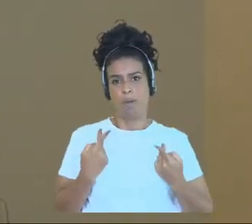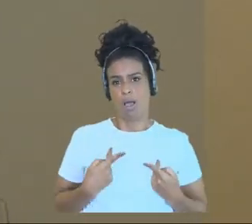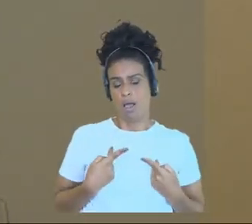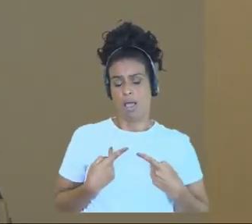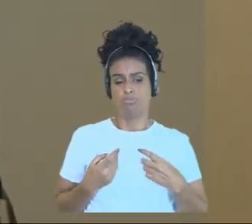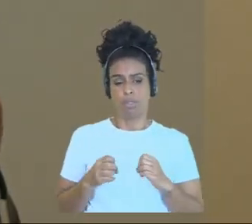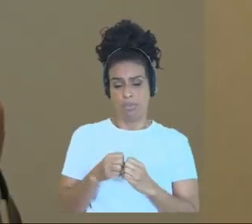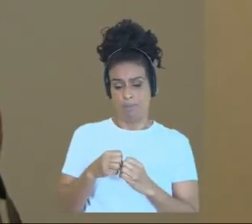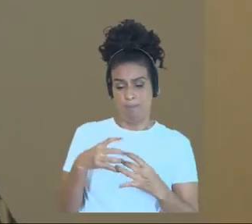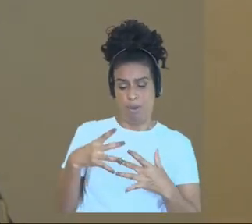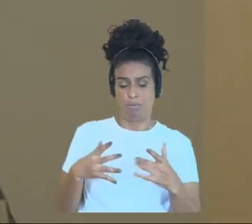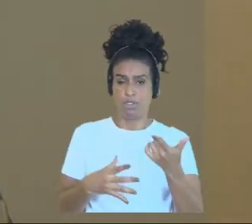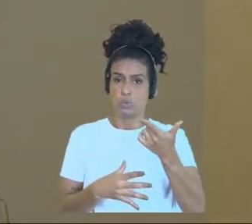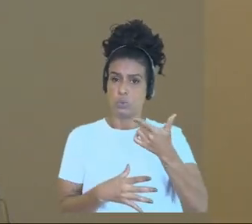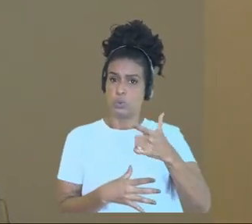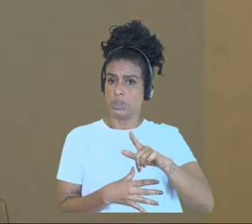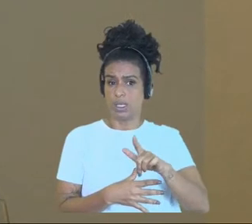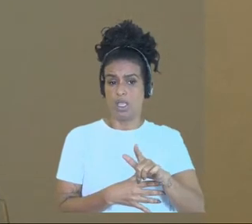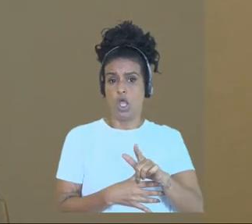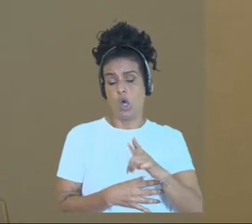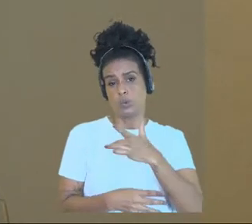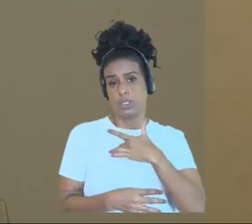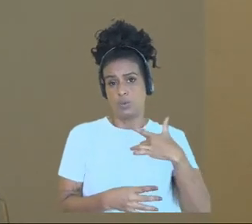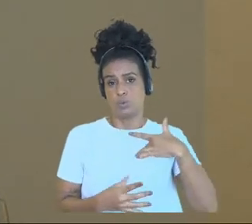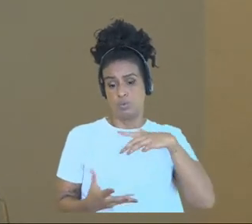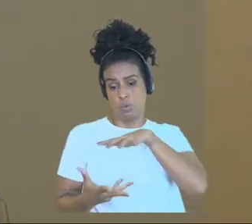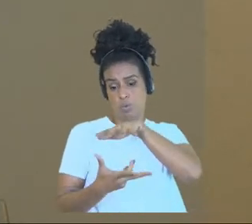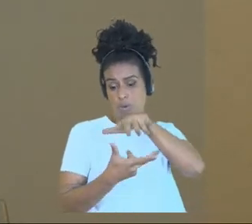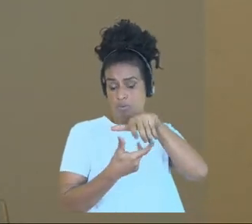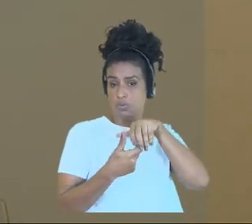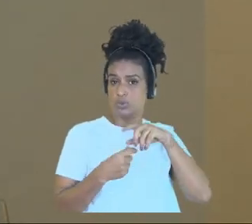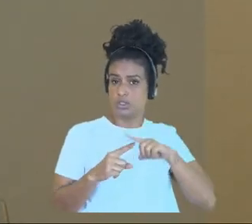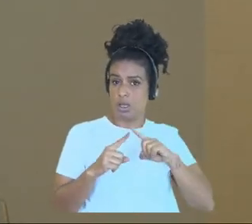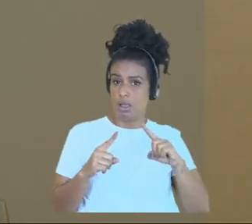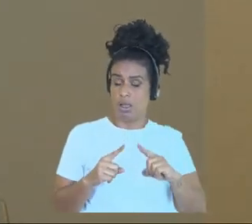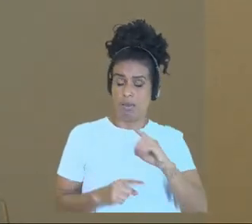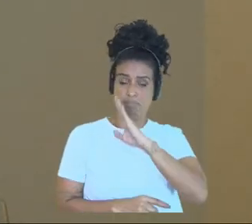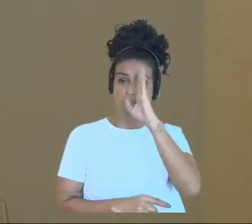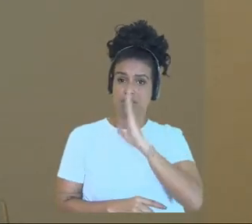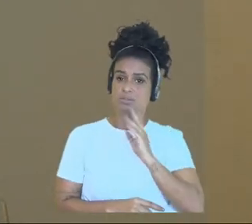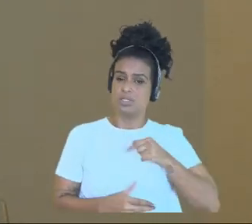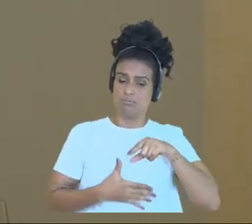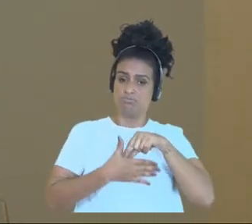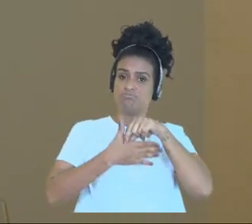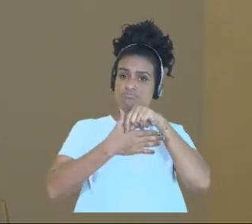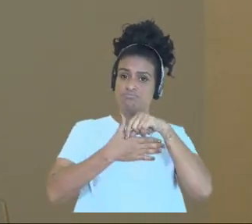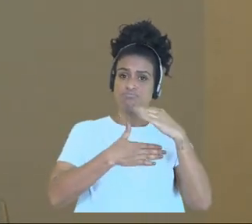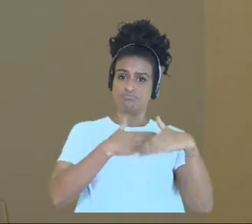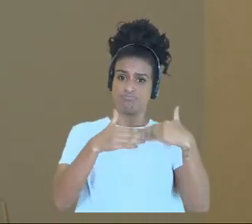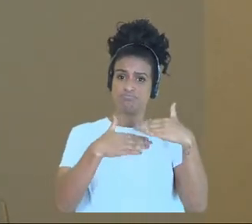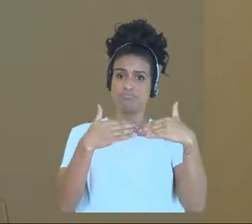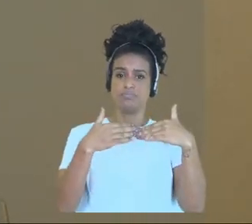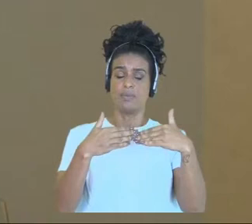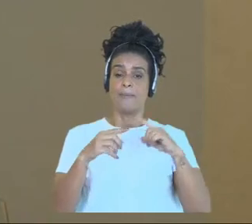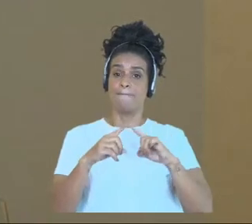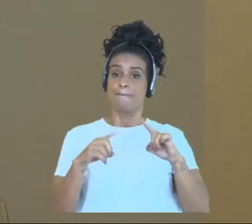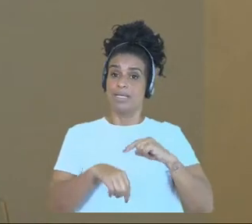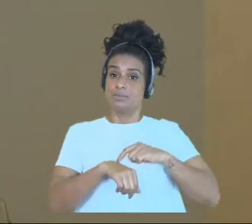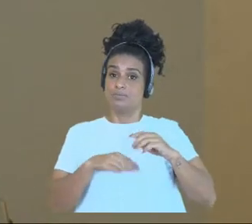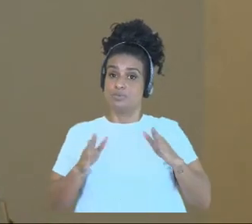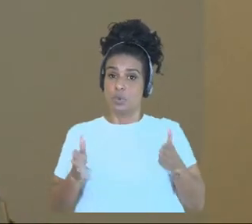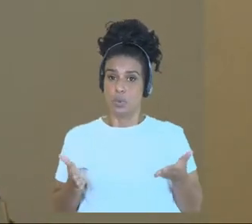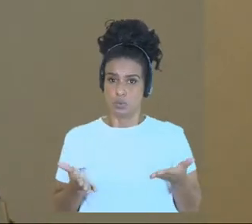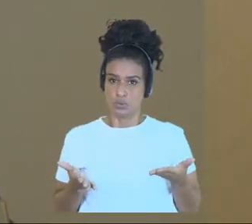e saúde pública global, o Brasil sempre teve um papel de liderança fundamental nesse processo. Agora, como eu